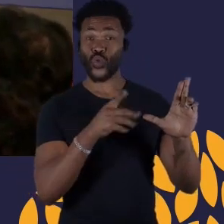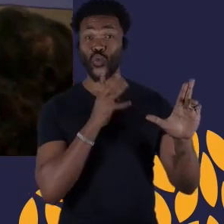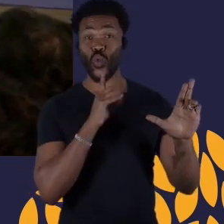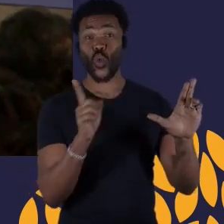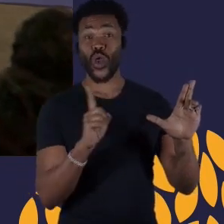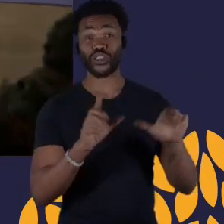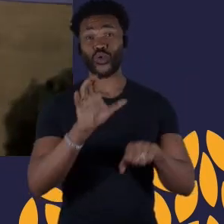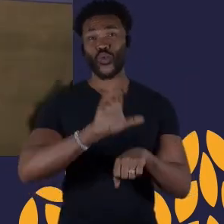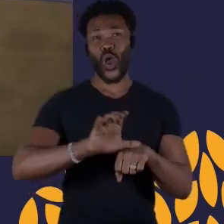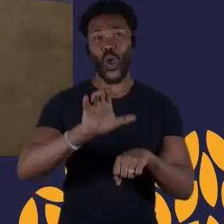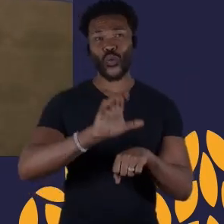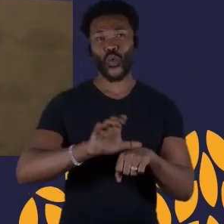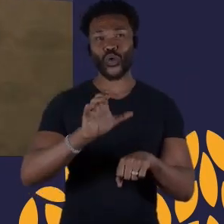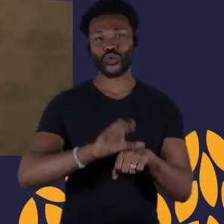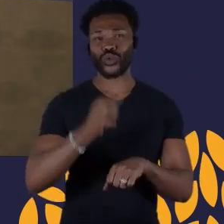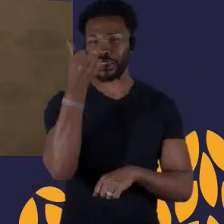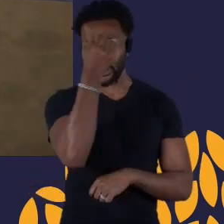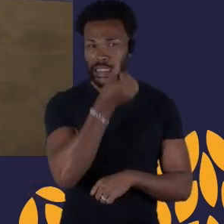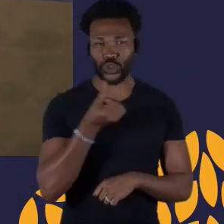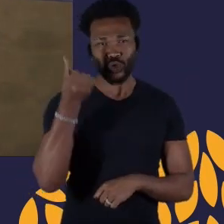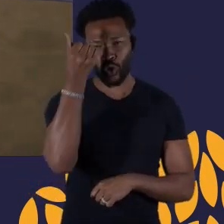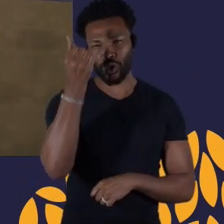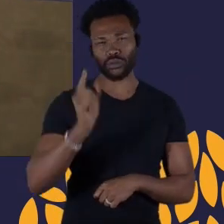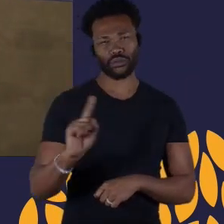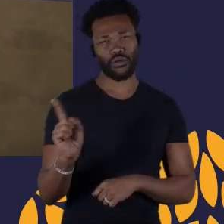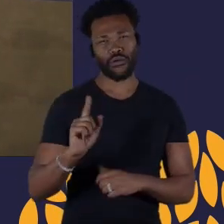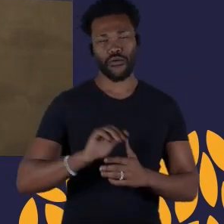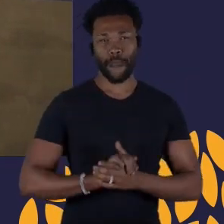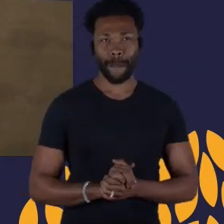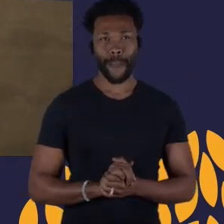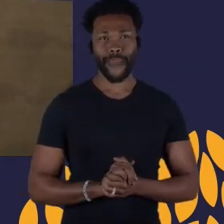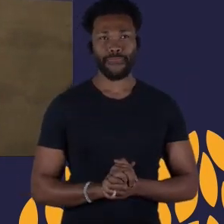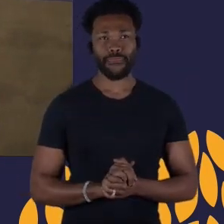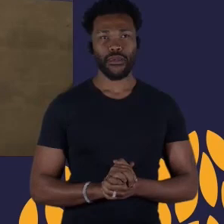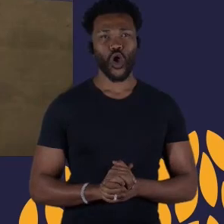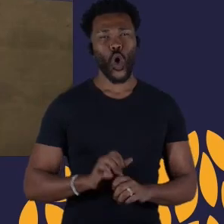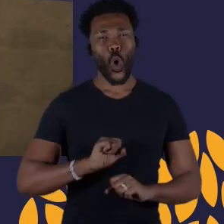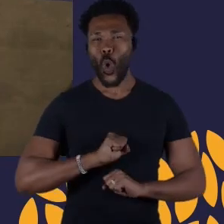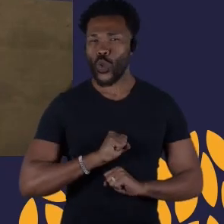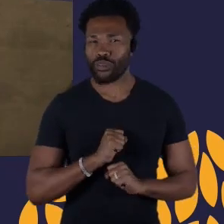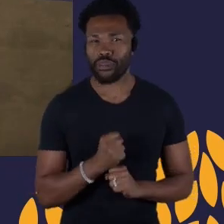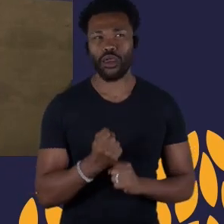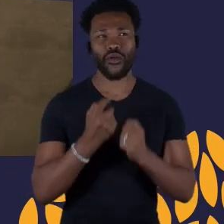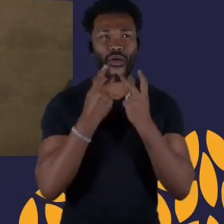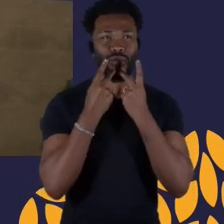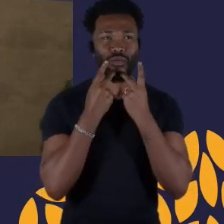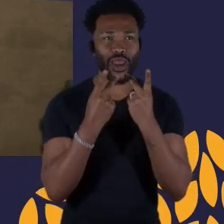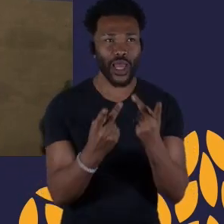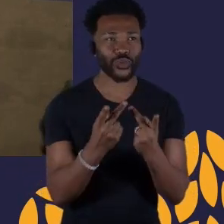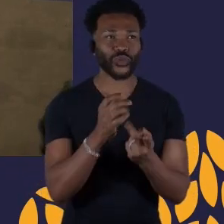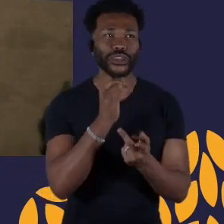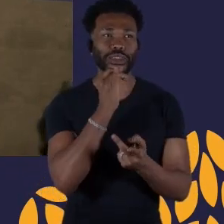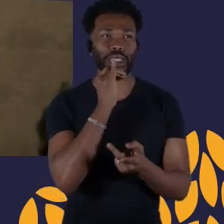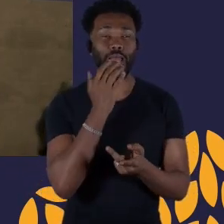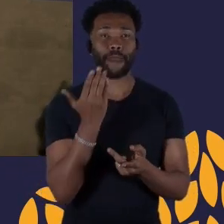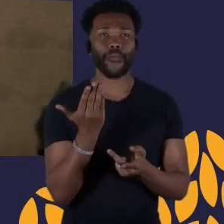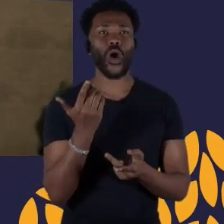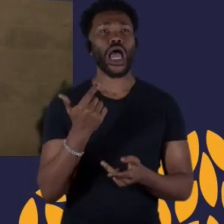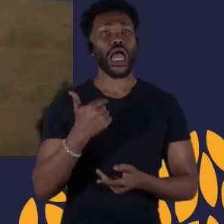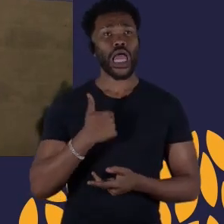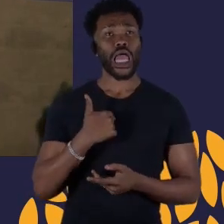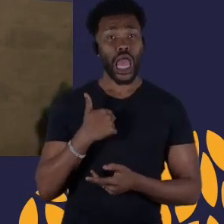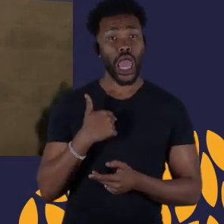é curso de 6 horas. Eu odeio que está falando a gente dizer, eu